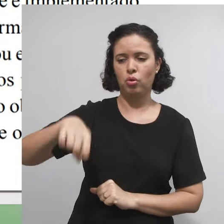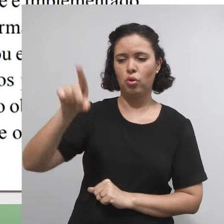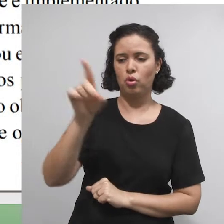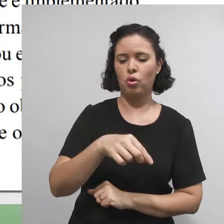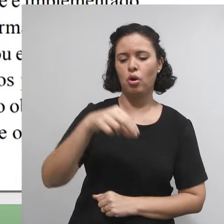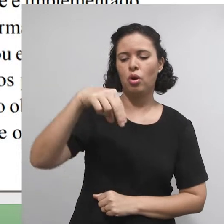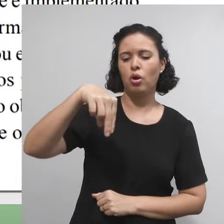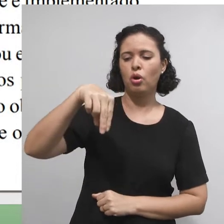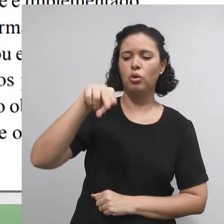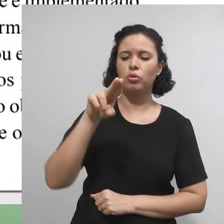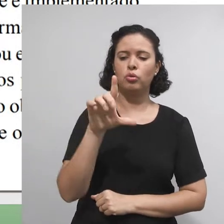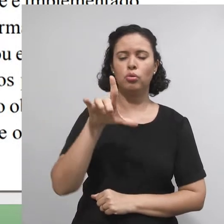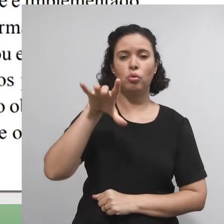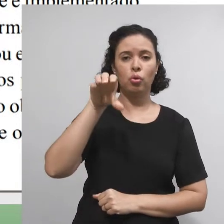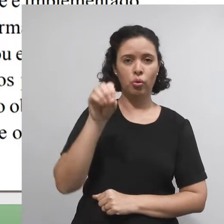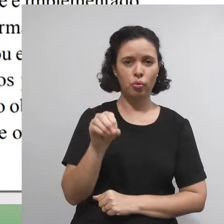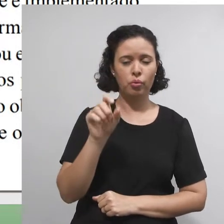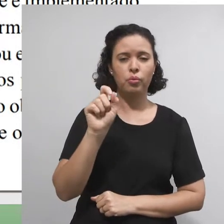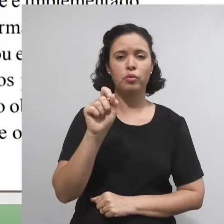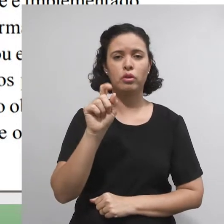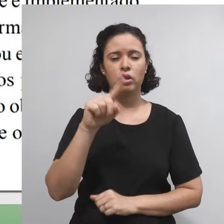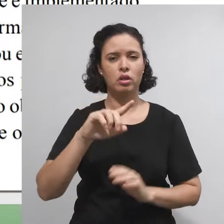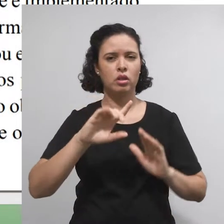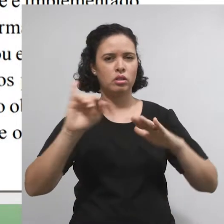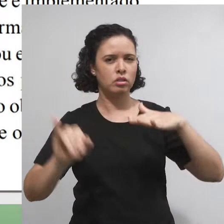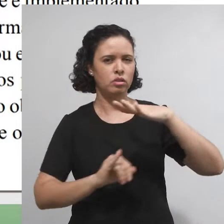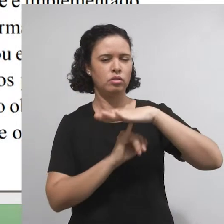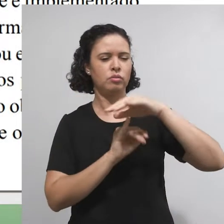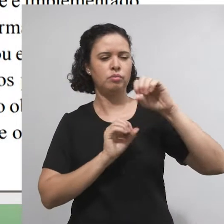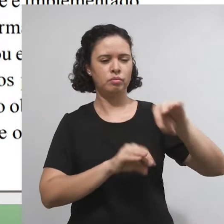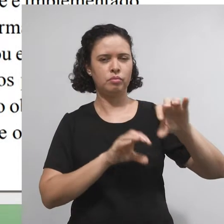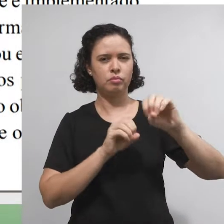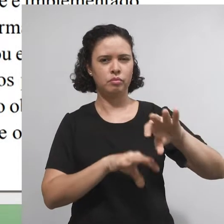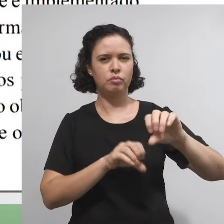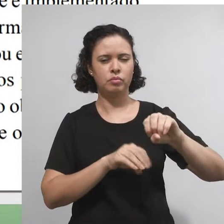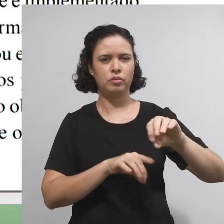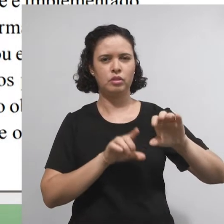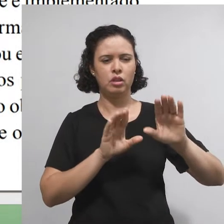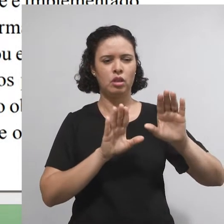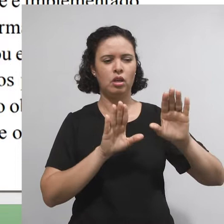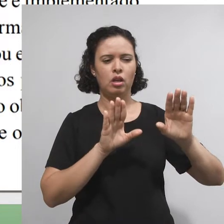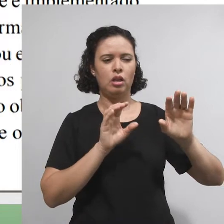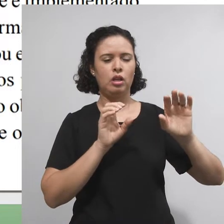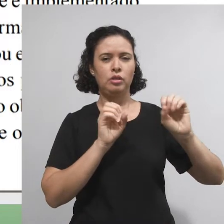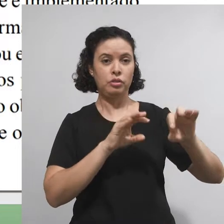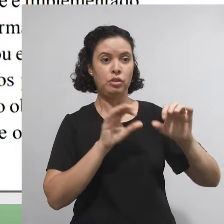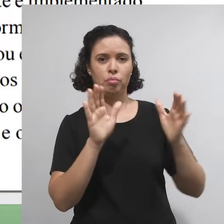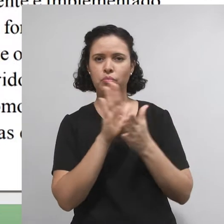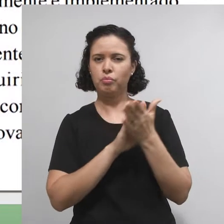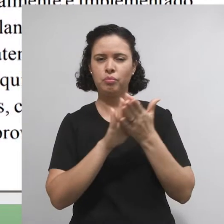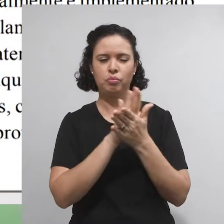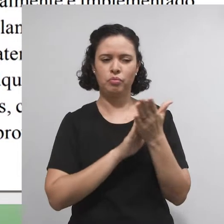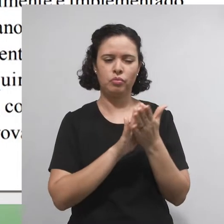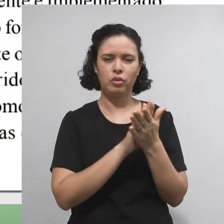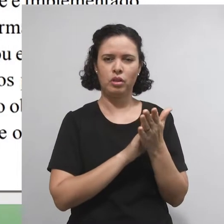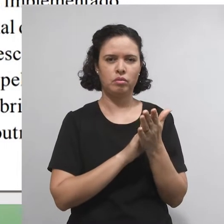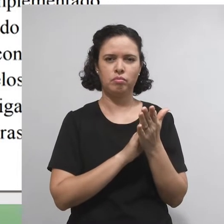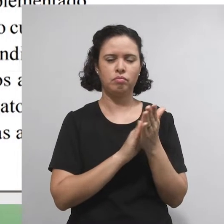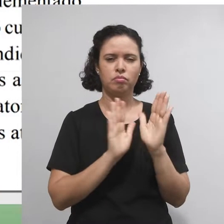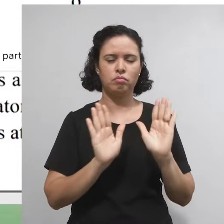que a gente vai o quê? É o currículo que as instituições educacionais não ensinam, né? Não